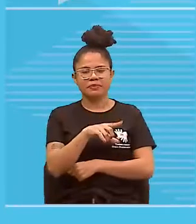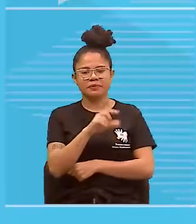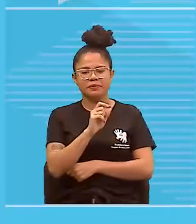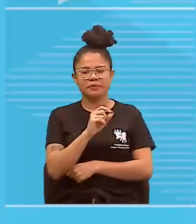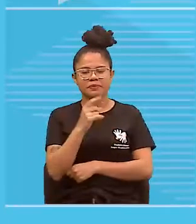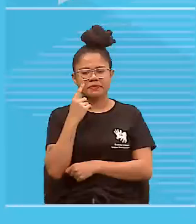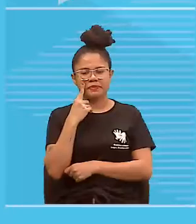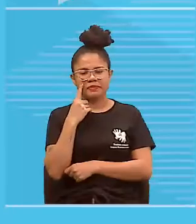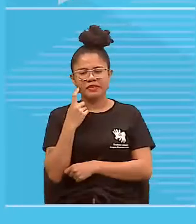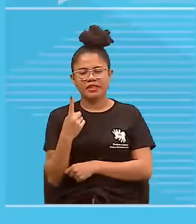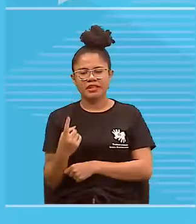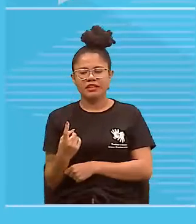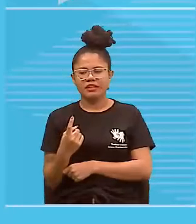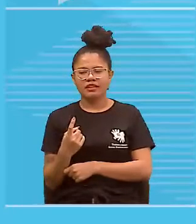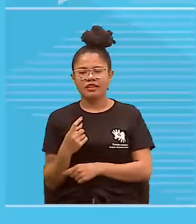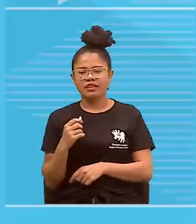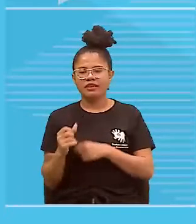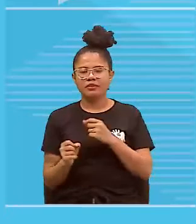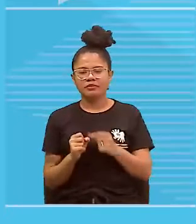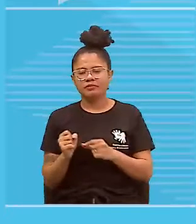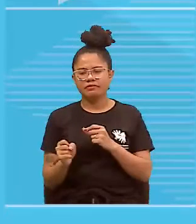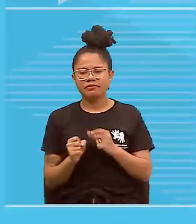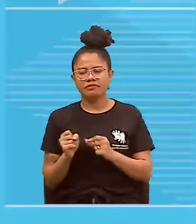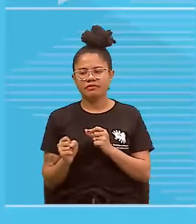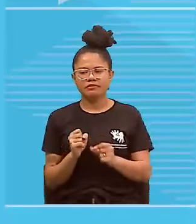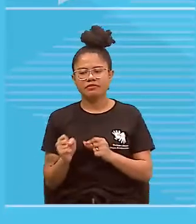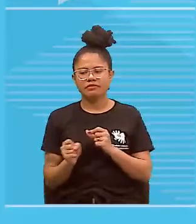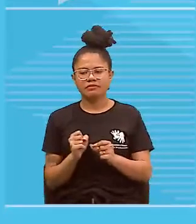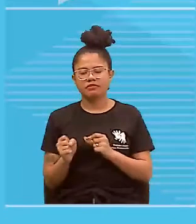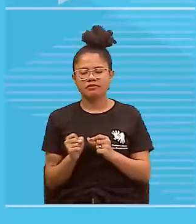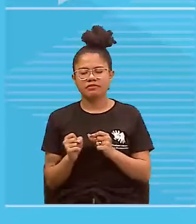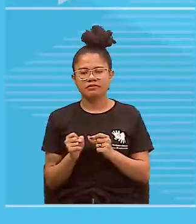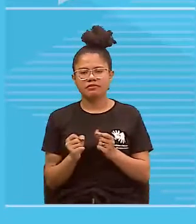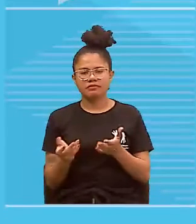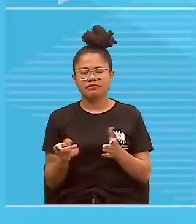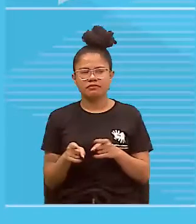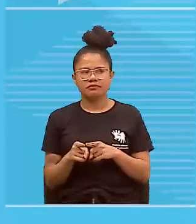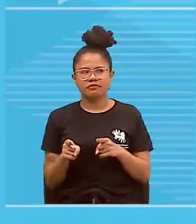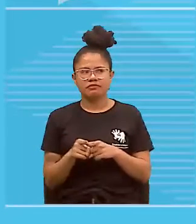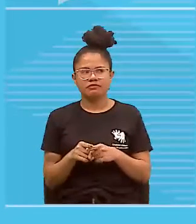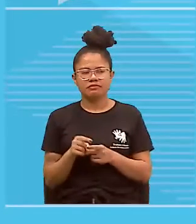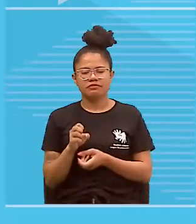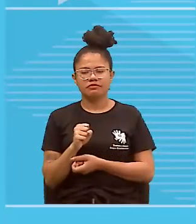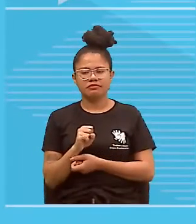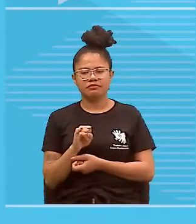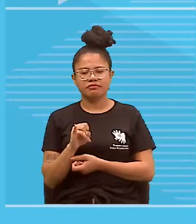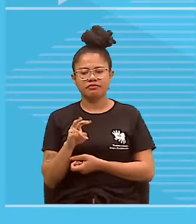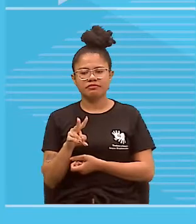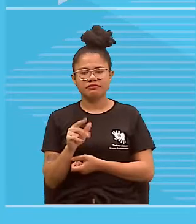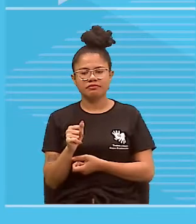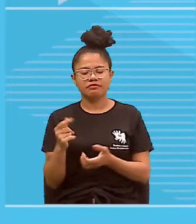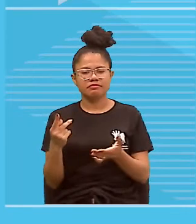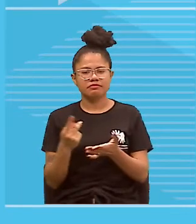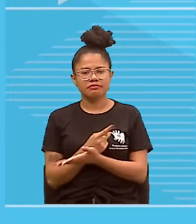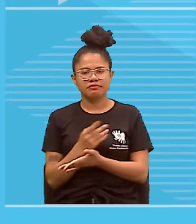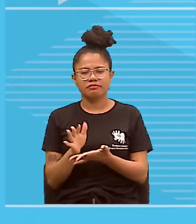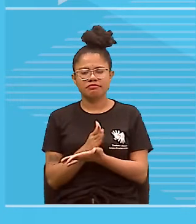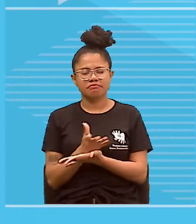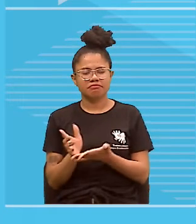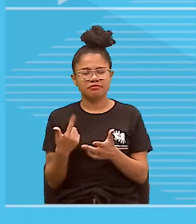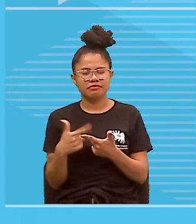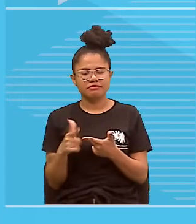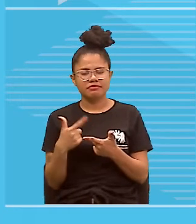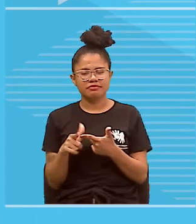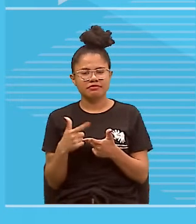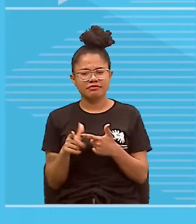olha que inteligente pegavam no âmbar daquela árvore aquela seiva né claro que vai acontecer algum problema viu Jack